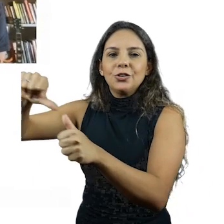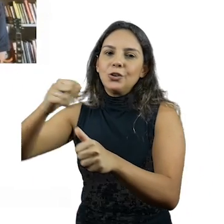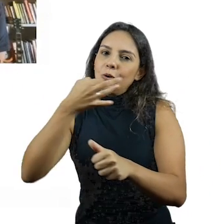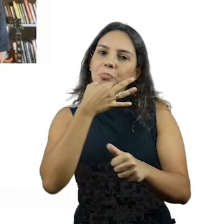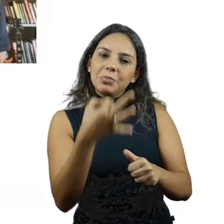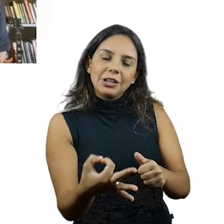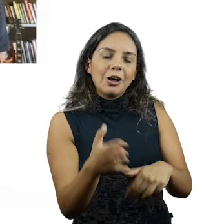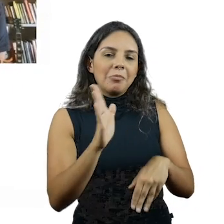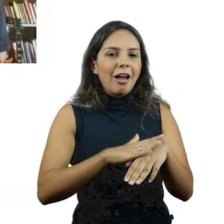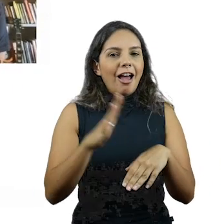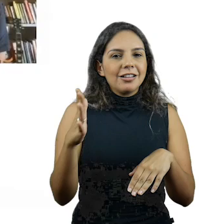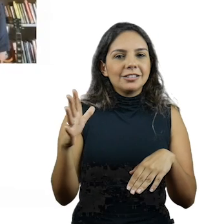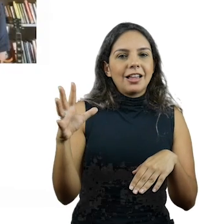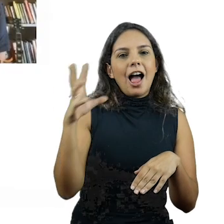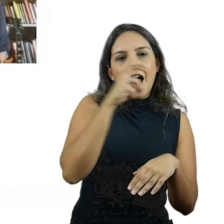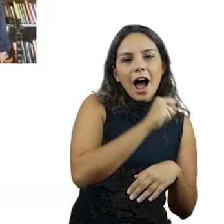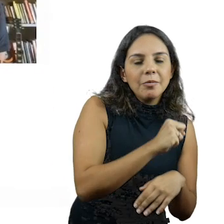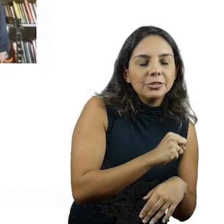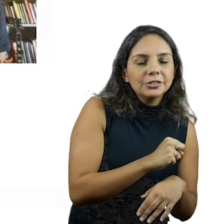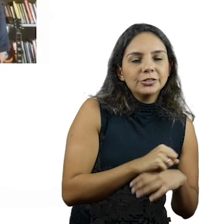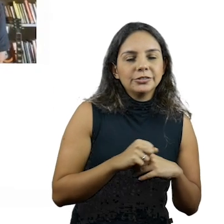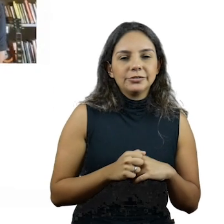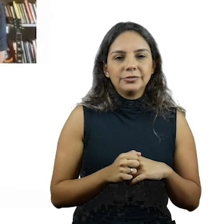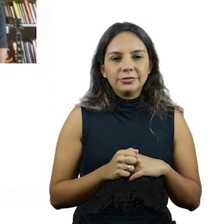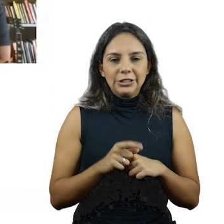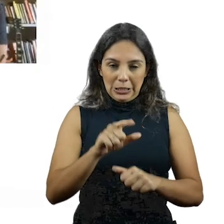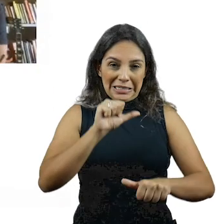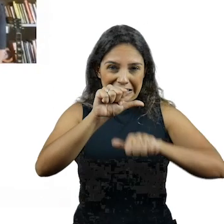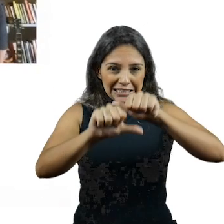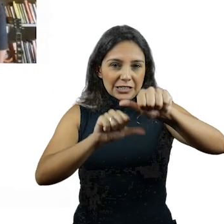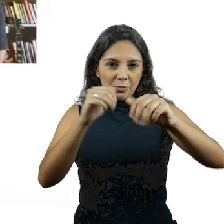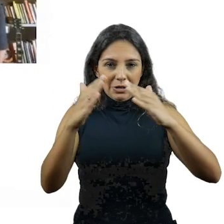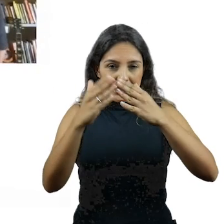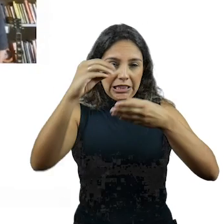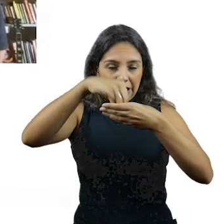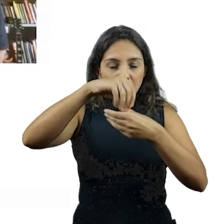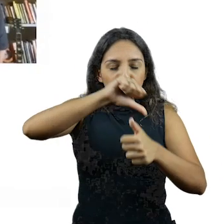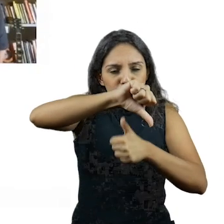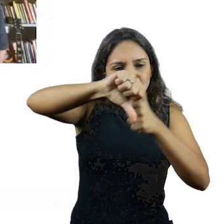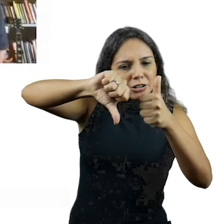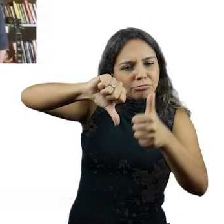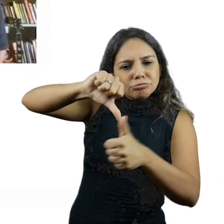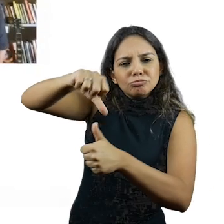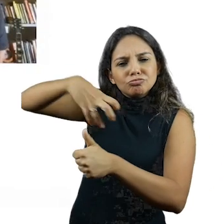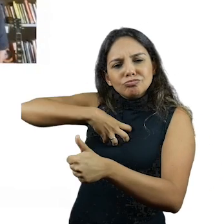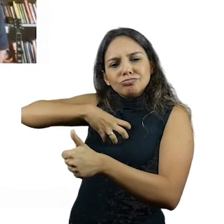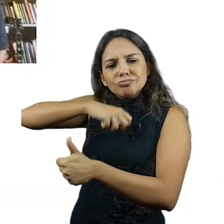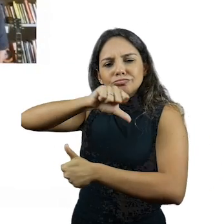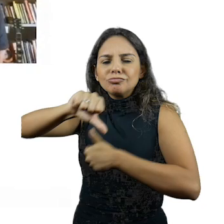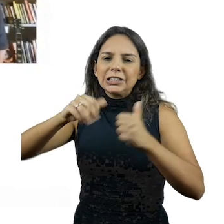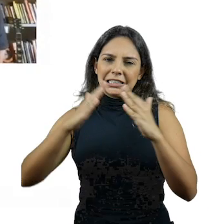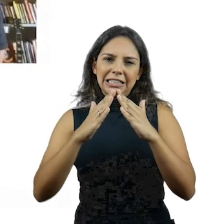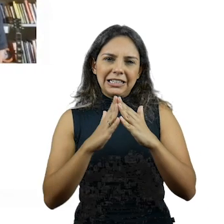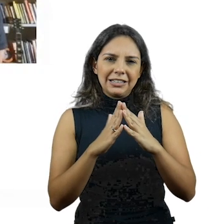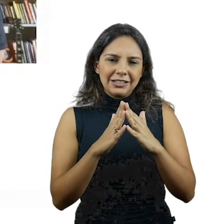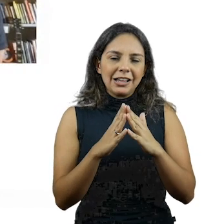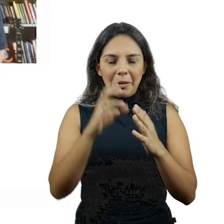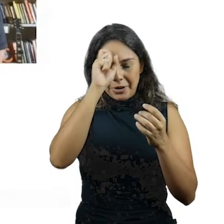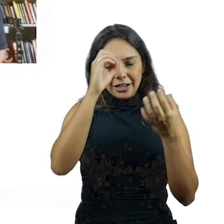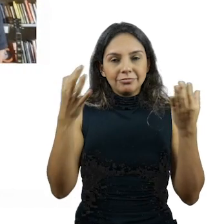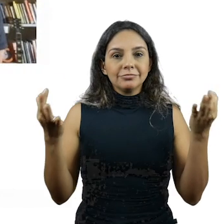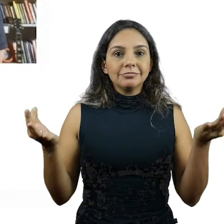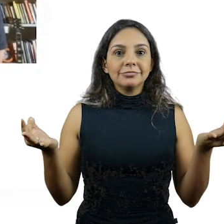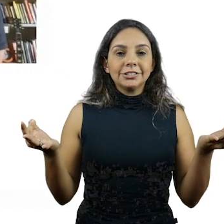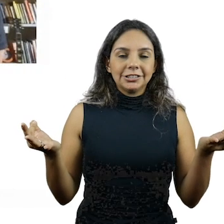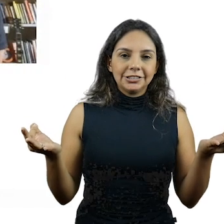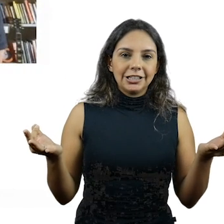opta por uma coisa que é mais prática. Então essa pequena transformação, eu acho que tem ajudado como um exercício meio zen, assim, sabe?